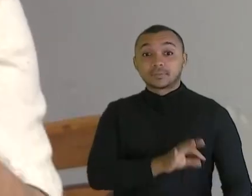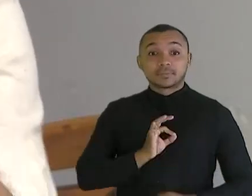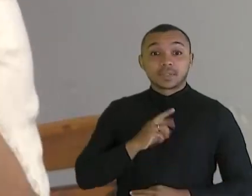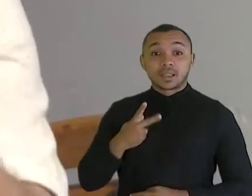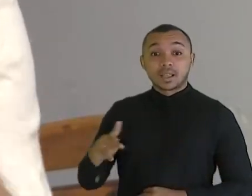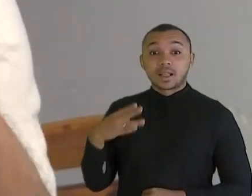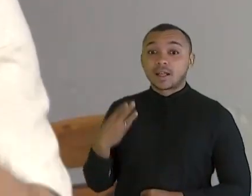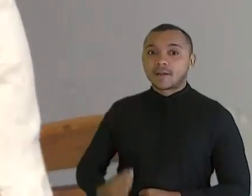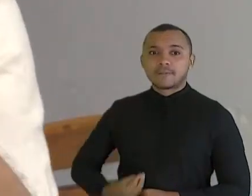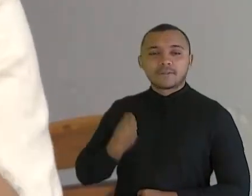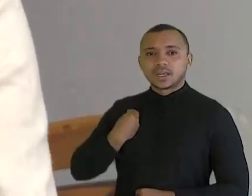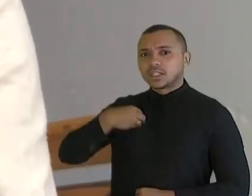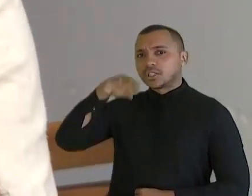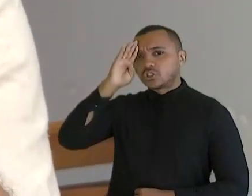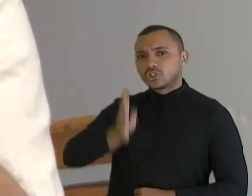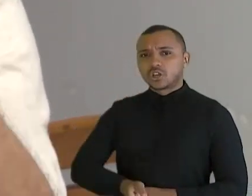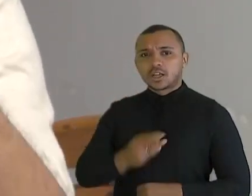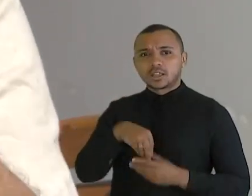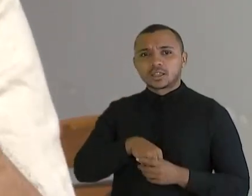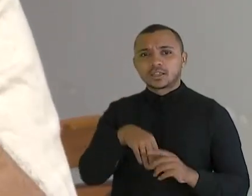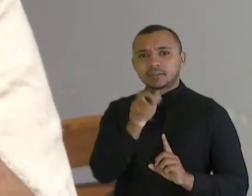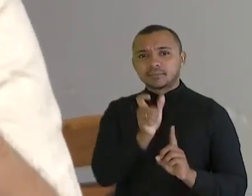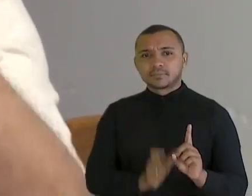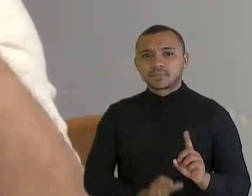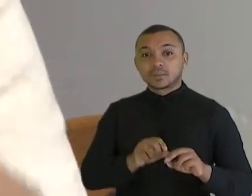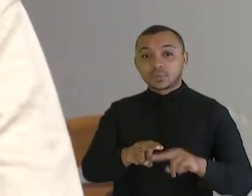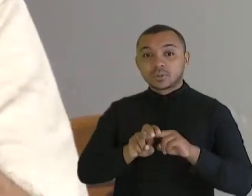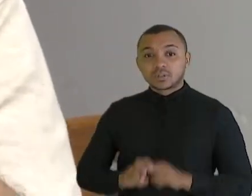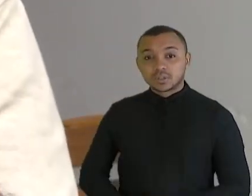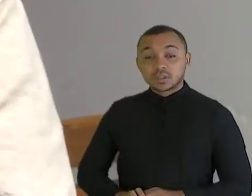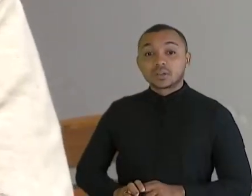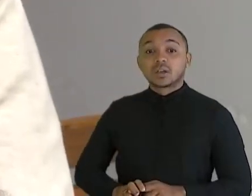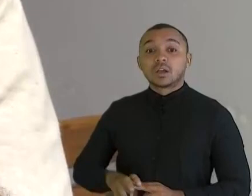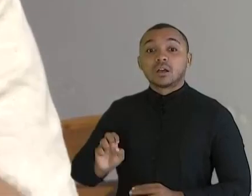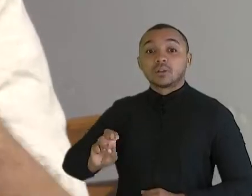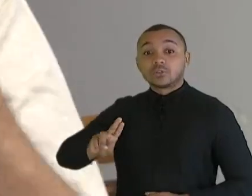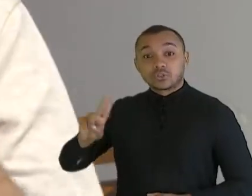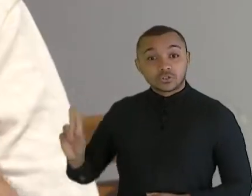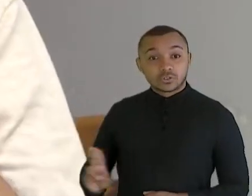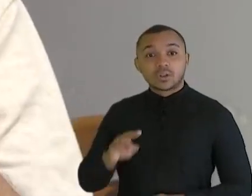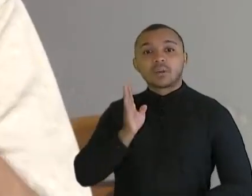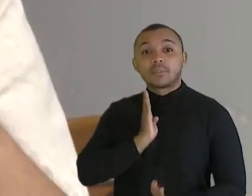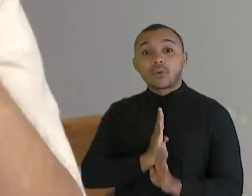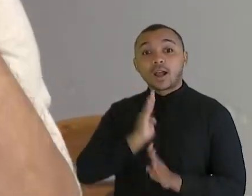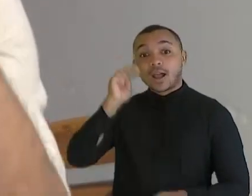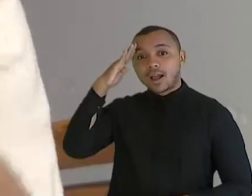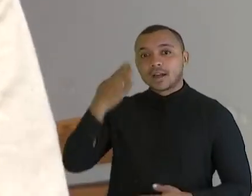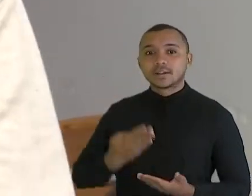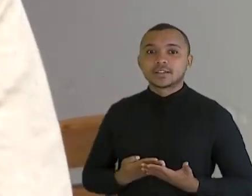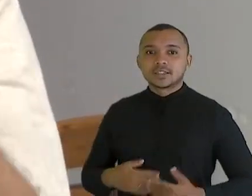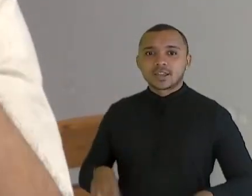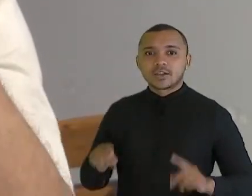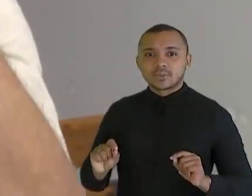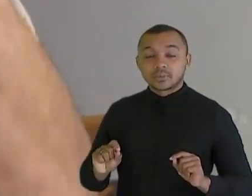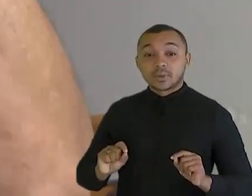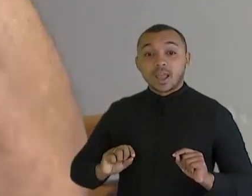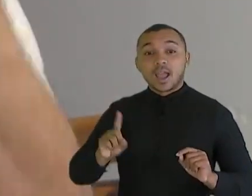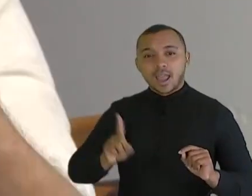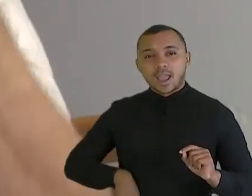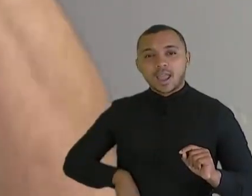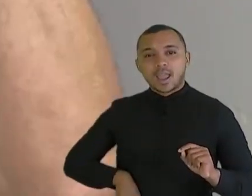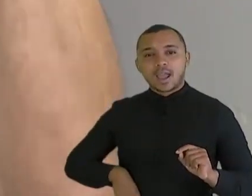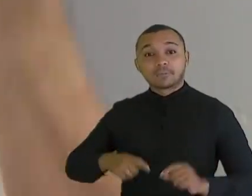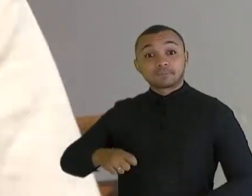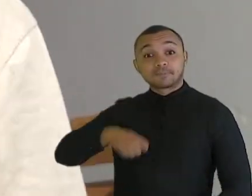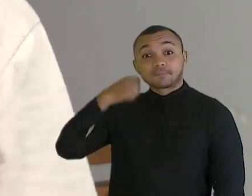toda em cima desse personagem. E aí chega o momento que ele quer parar, porque ele acredita que ele, como ator,